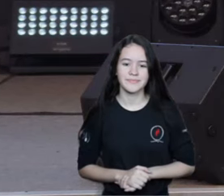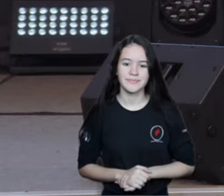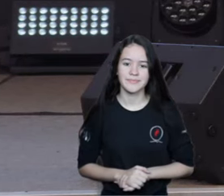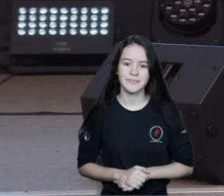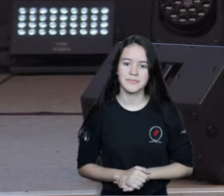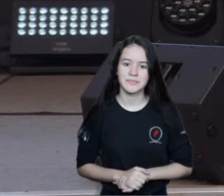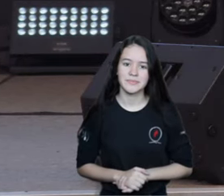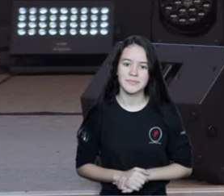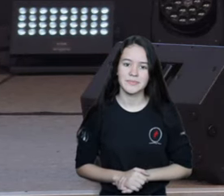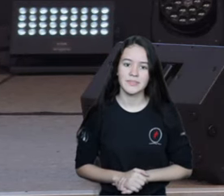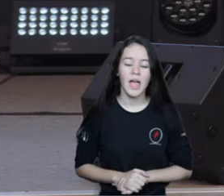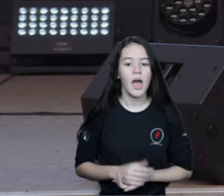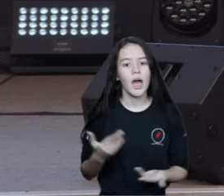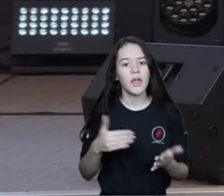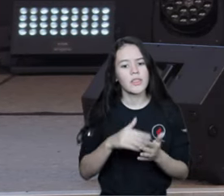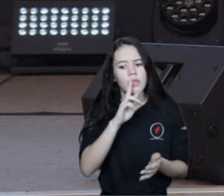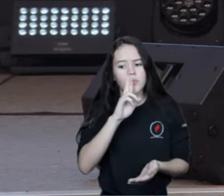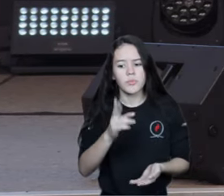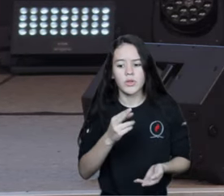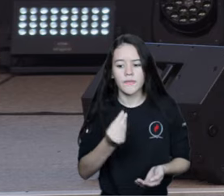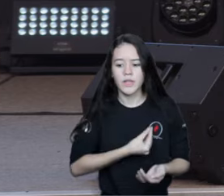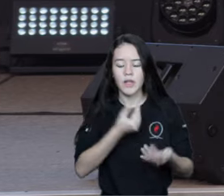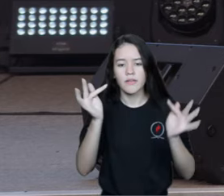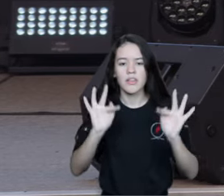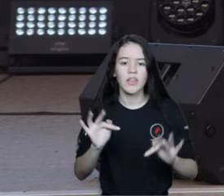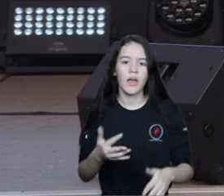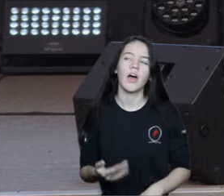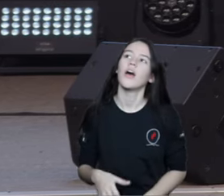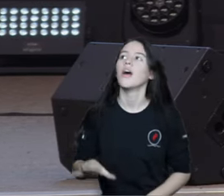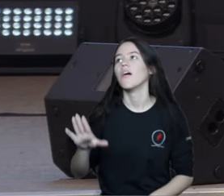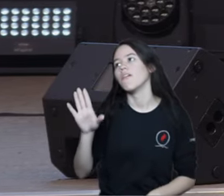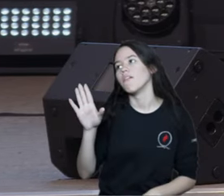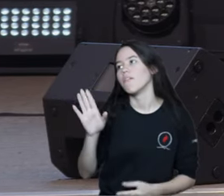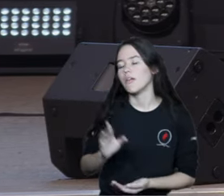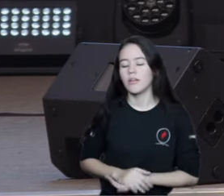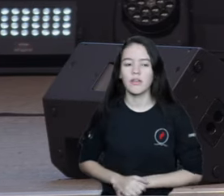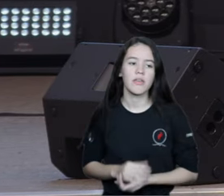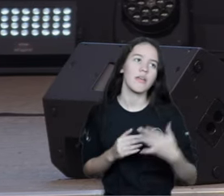rapaz tem irmão que até para responder que tem uma vida feliz tem dificuldade